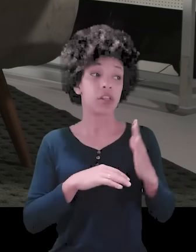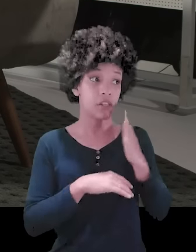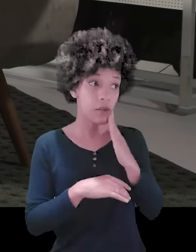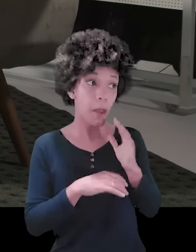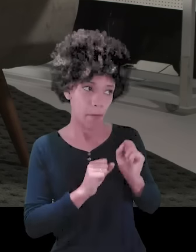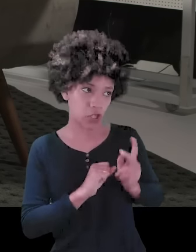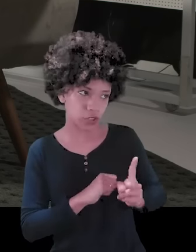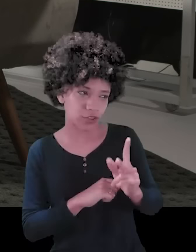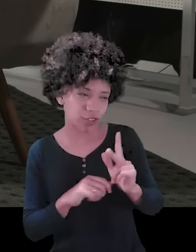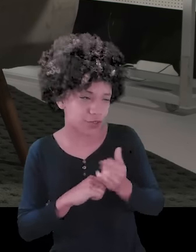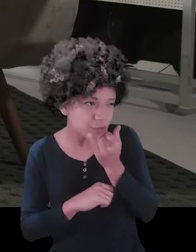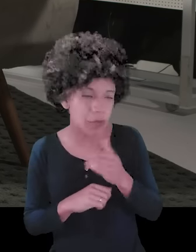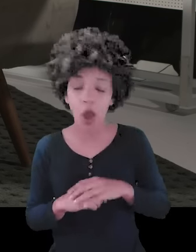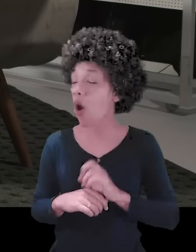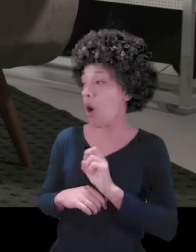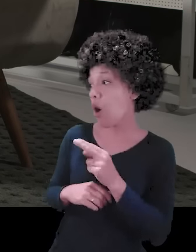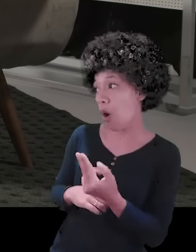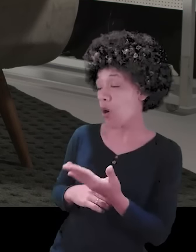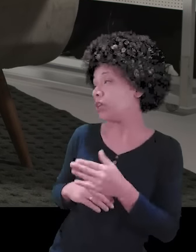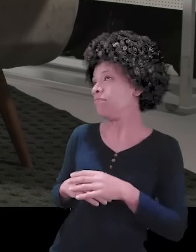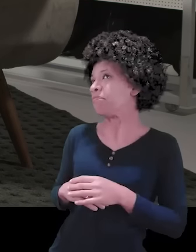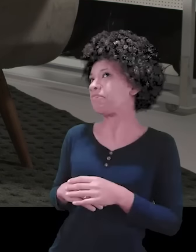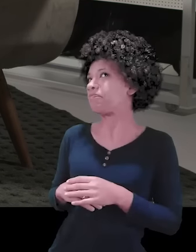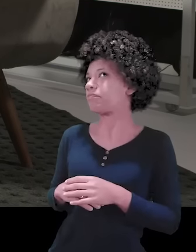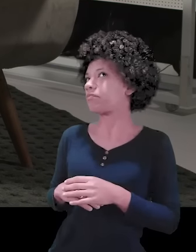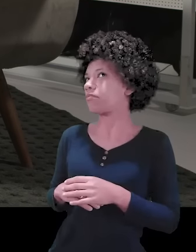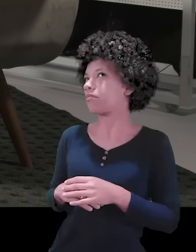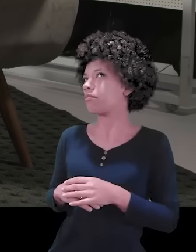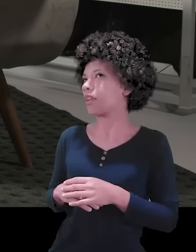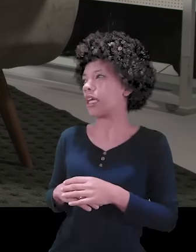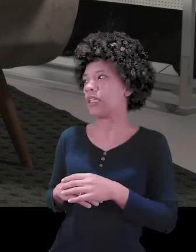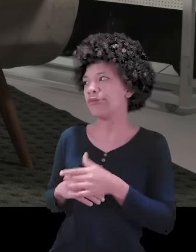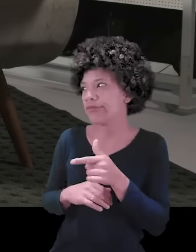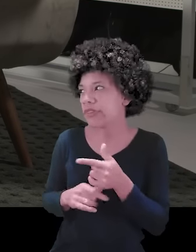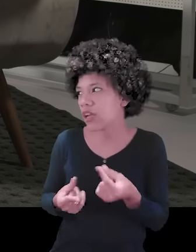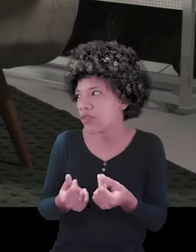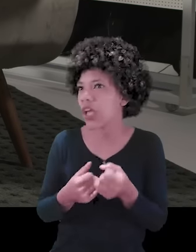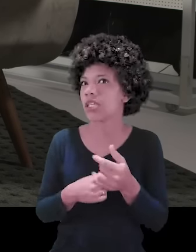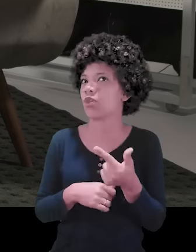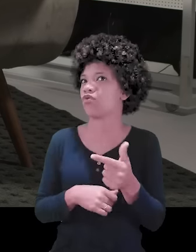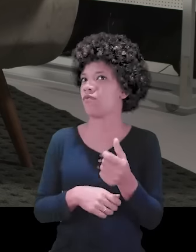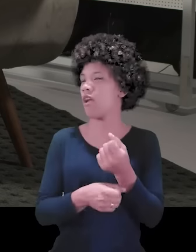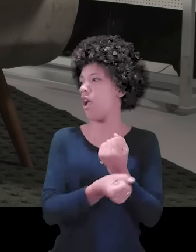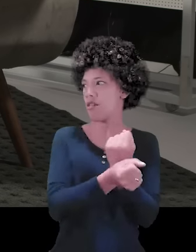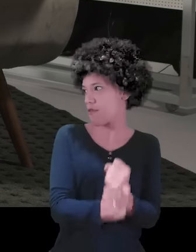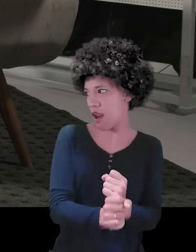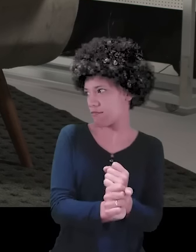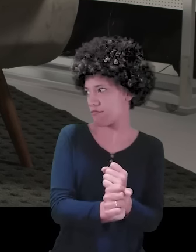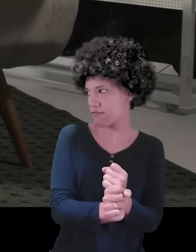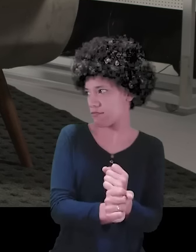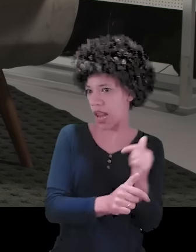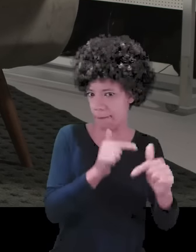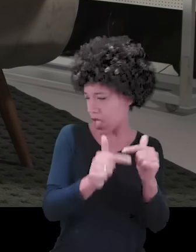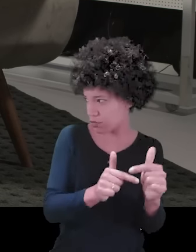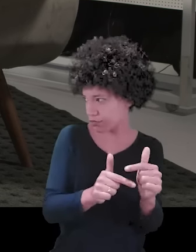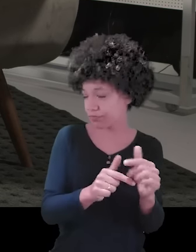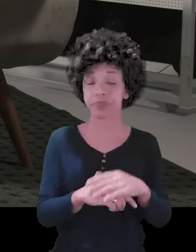pode continuar ou é uma coisa do tipo assim cara não vai ter lucro se não tiver tipo de situação